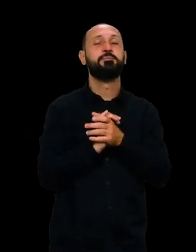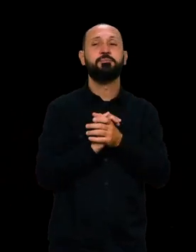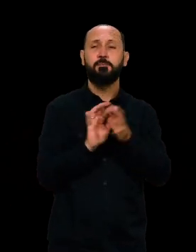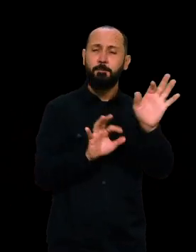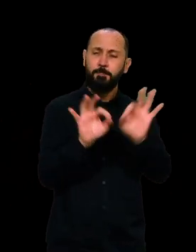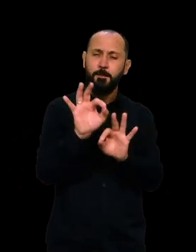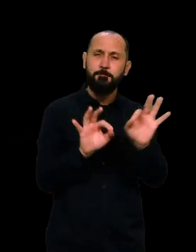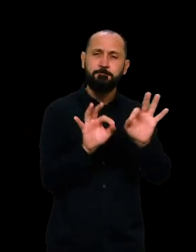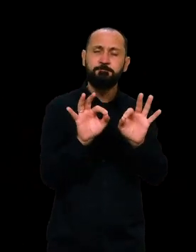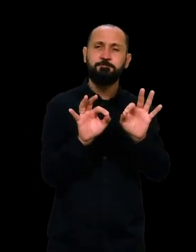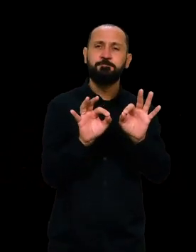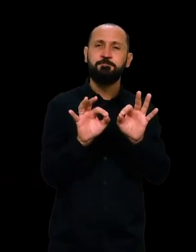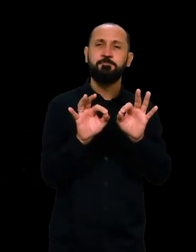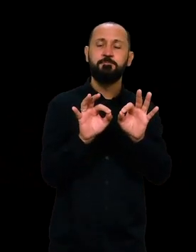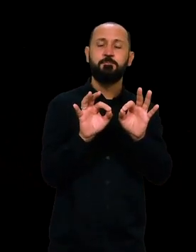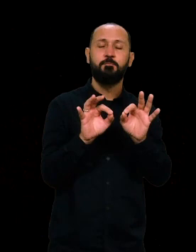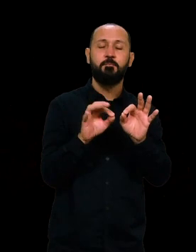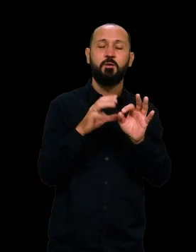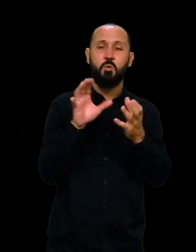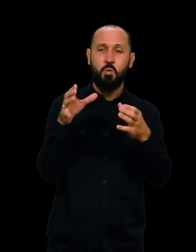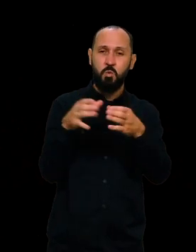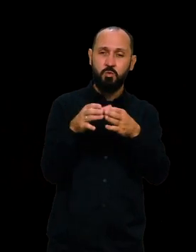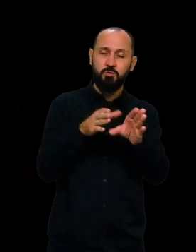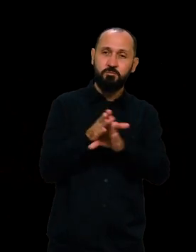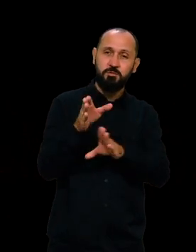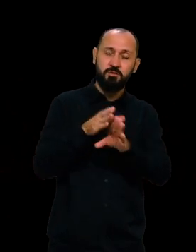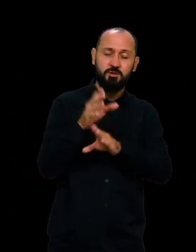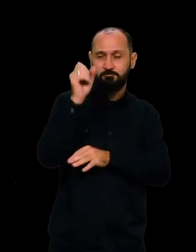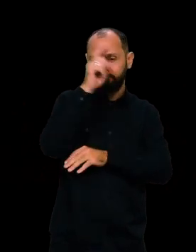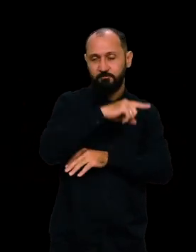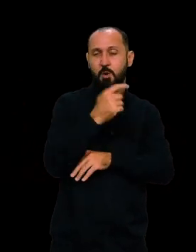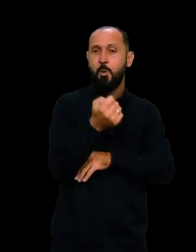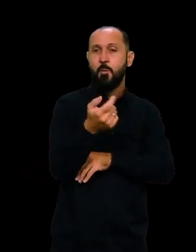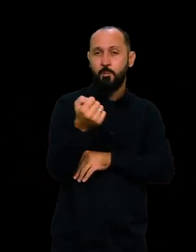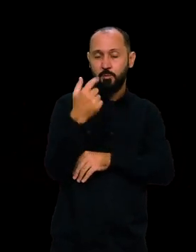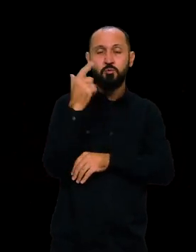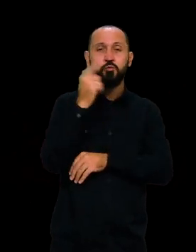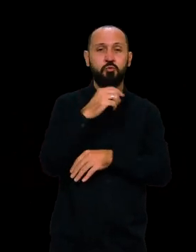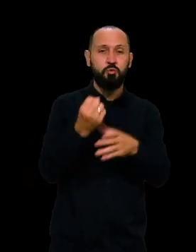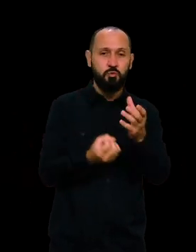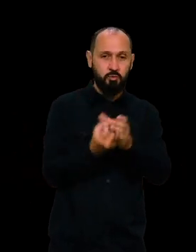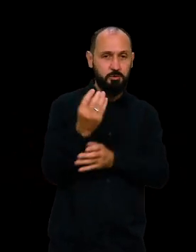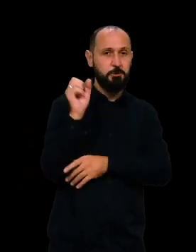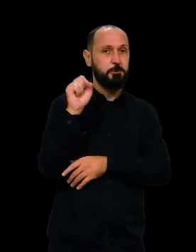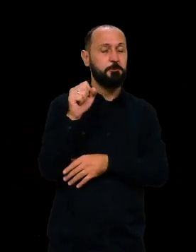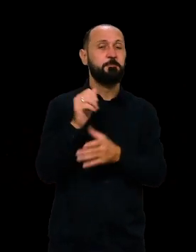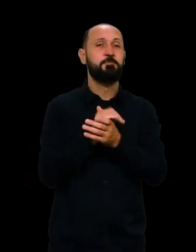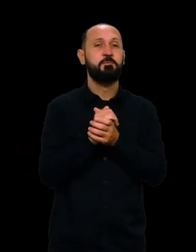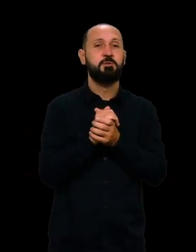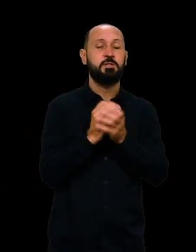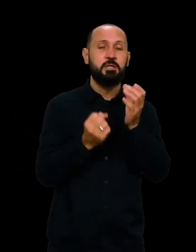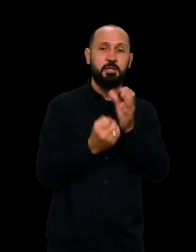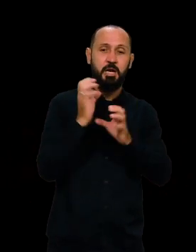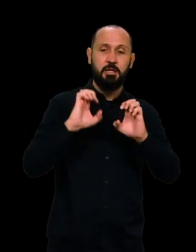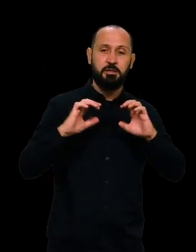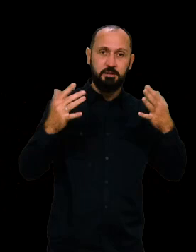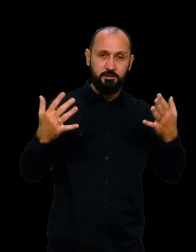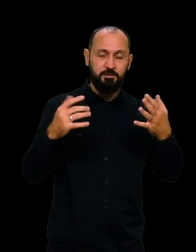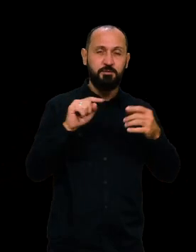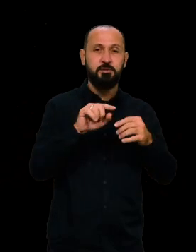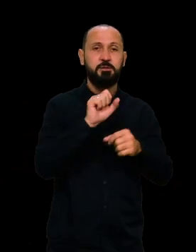Mas voltando à universidade, então a gente se organizava de tal forma de ter uma consultoria júnior na universidade já era muito difícil. A gente conseguiu fazer isso, estabelecer